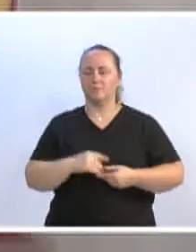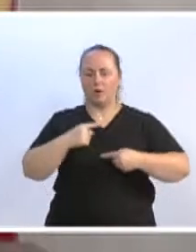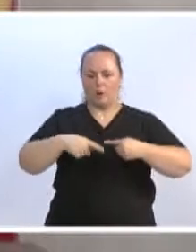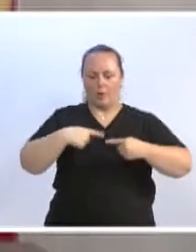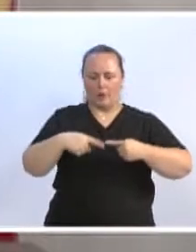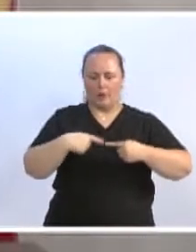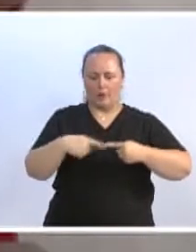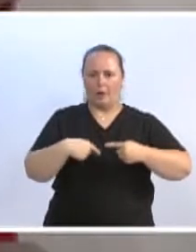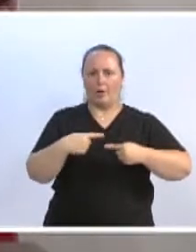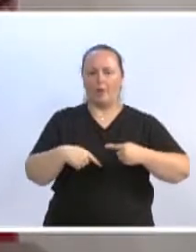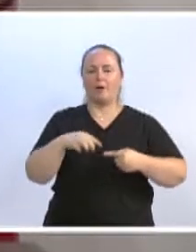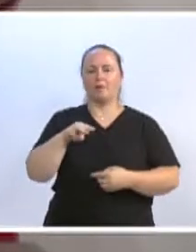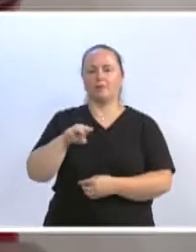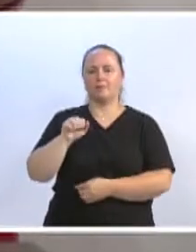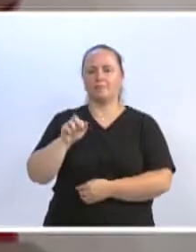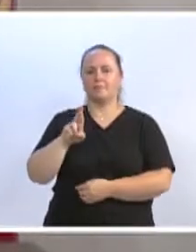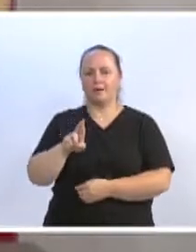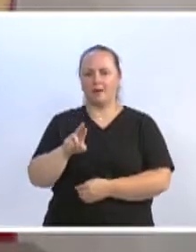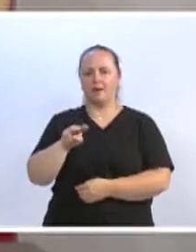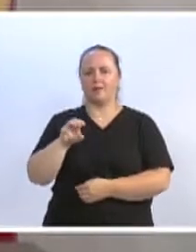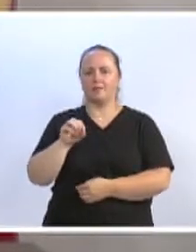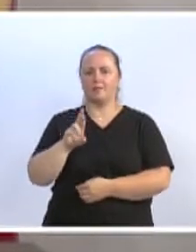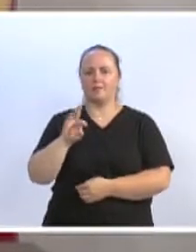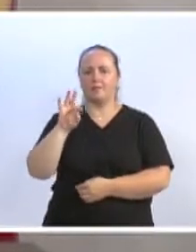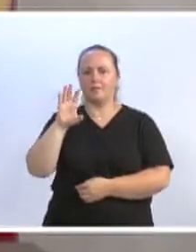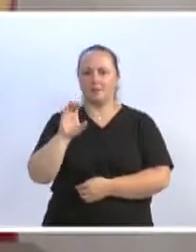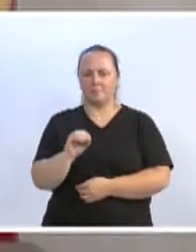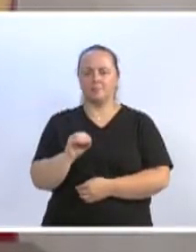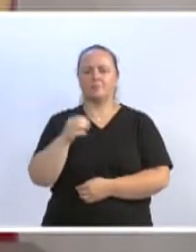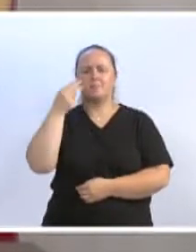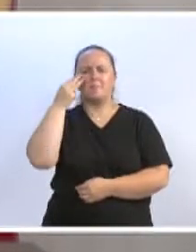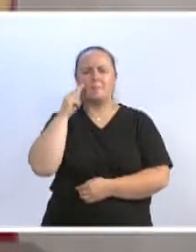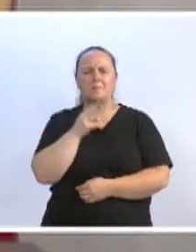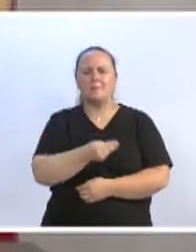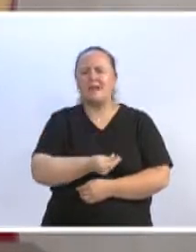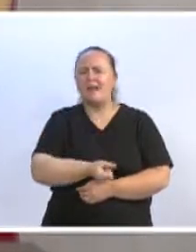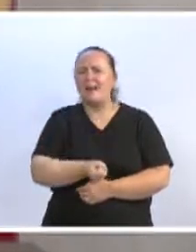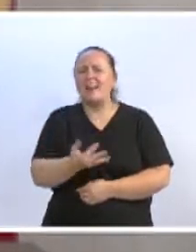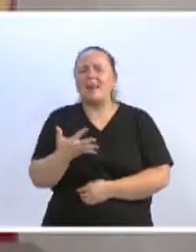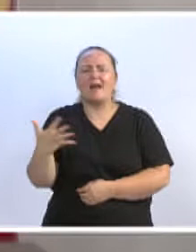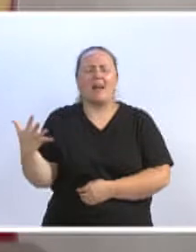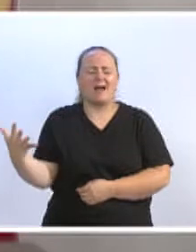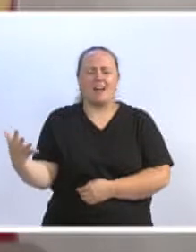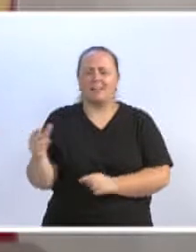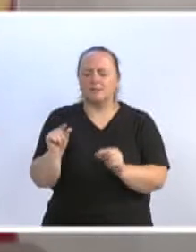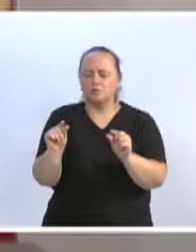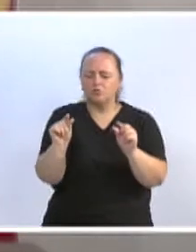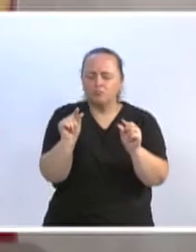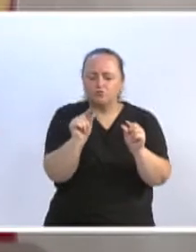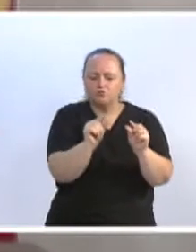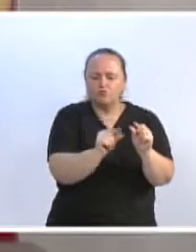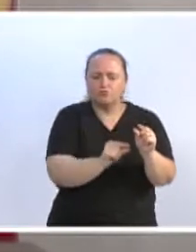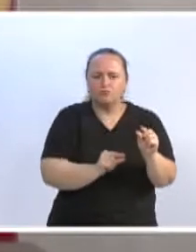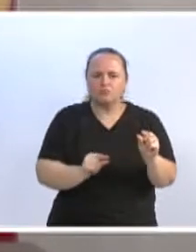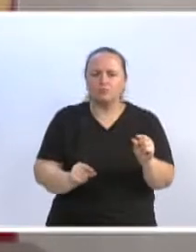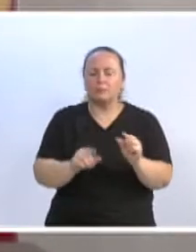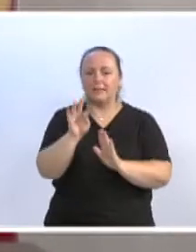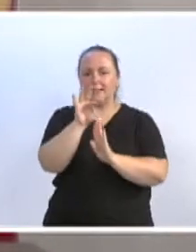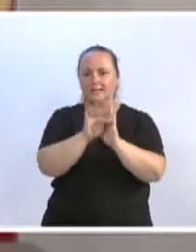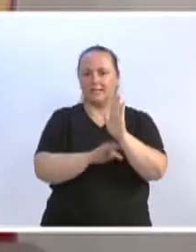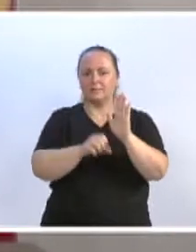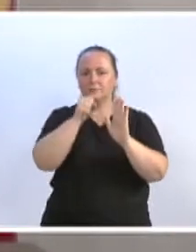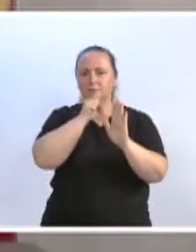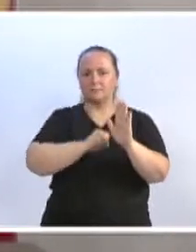Morto. Centenas, aliás, milhares de fragmentos do texto do Antigo